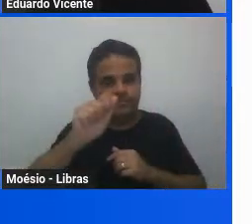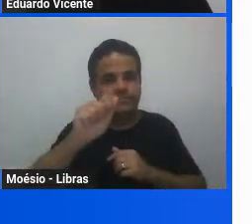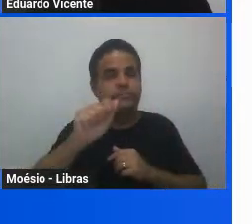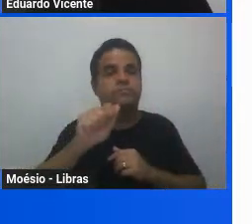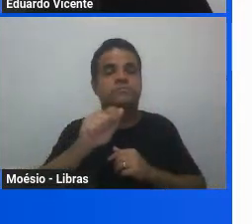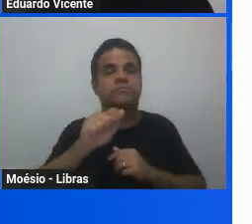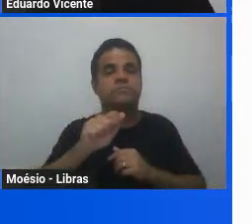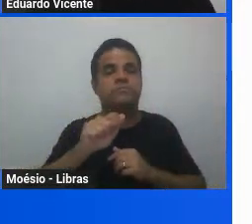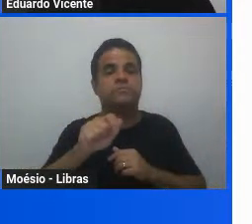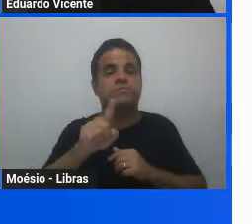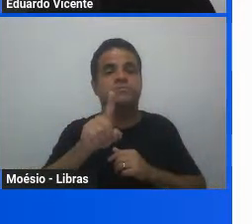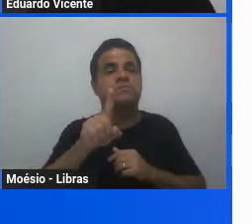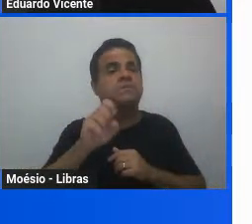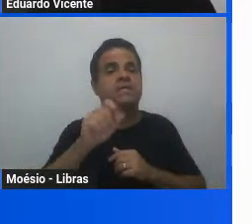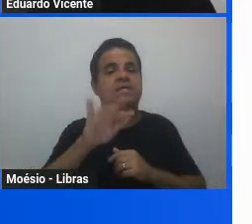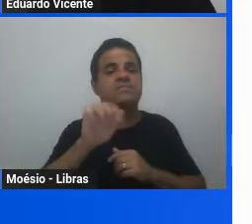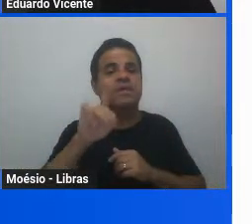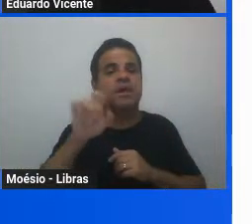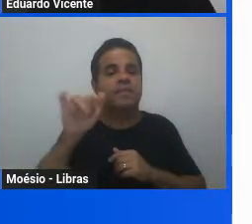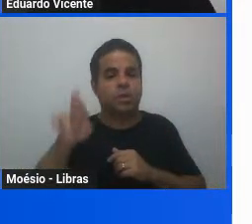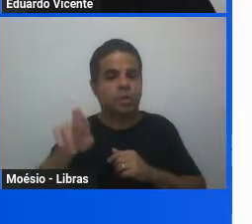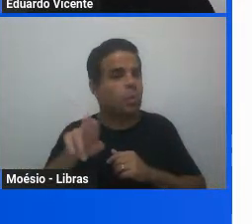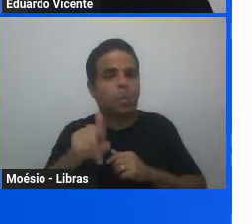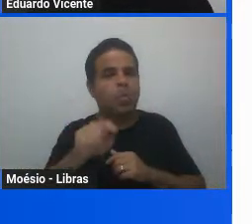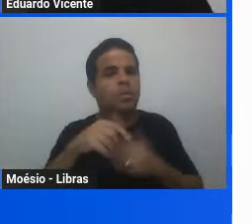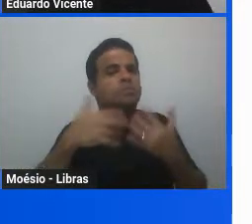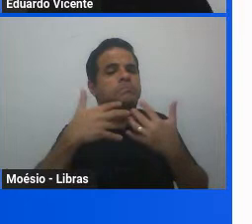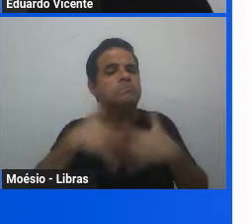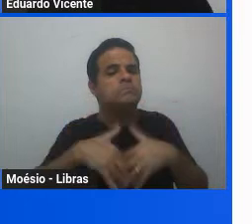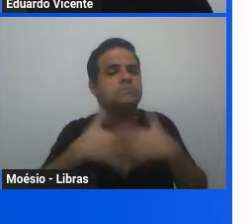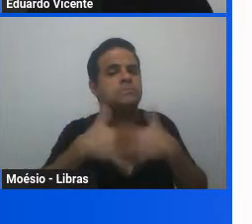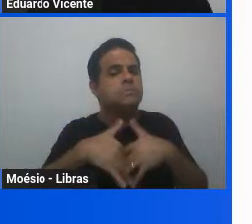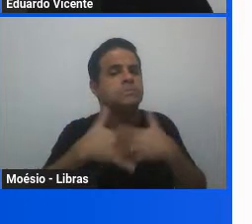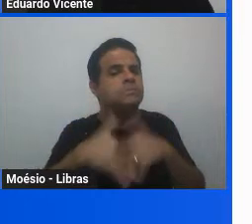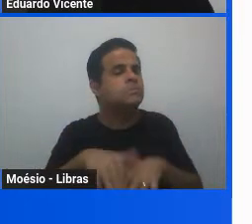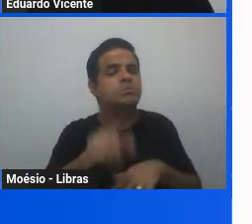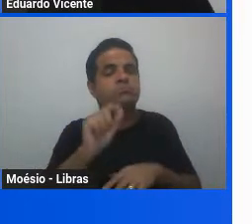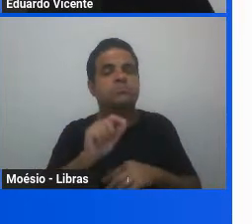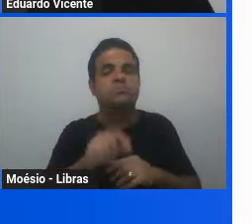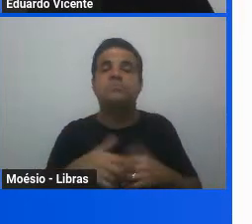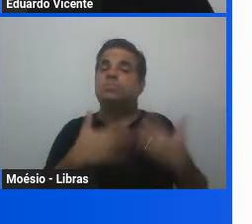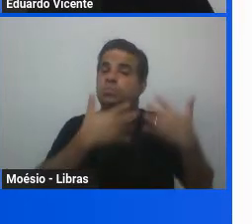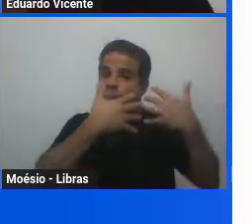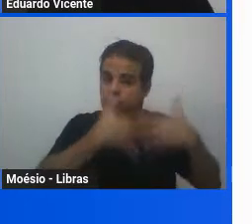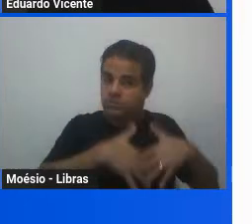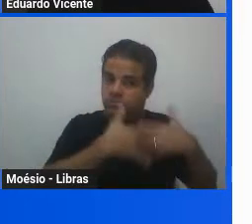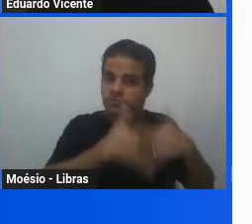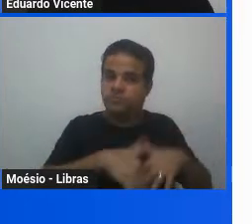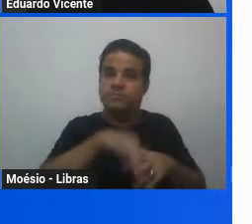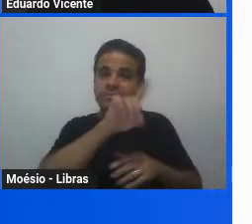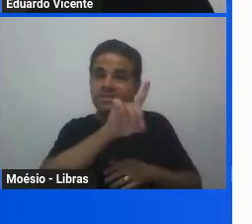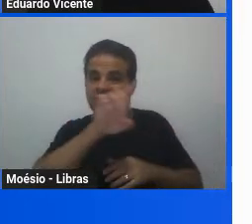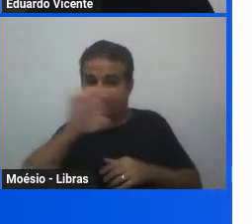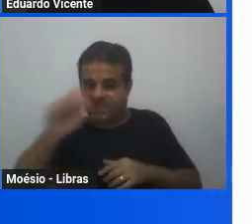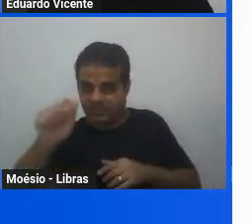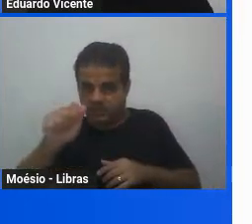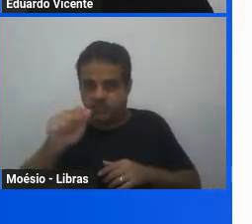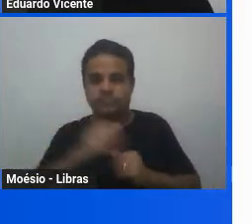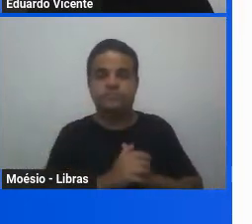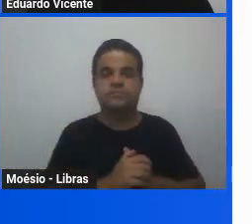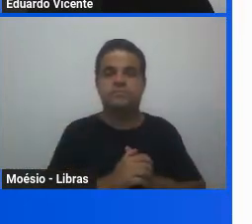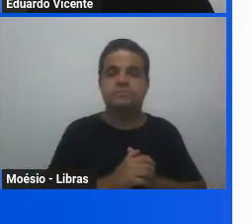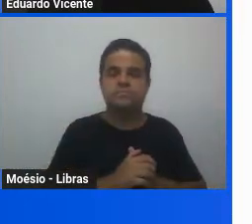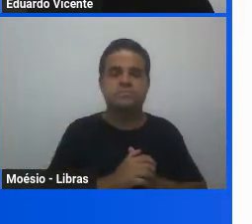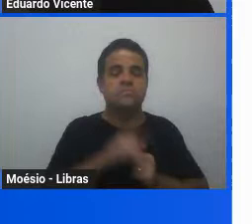desfibrilador externo automático. Este é o aparelho do DEA. O